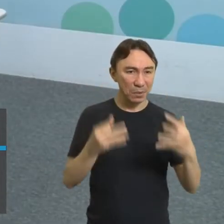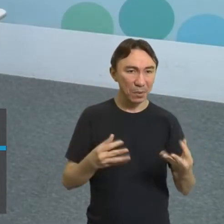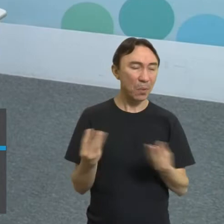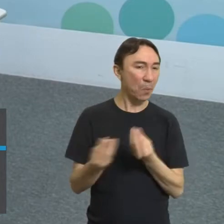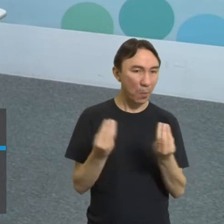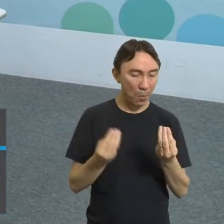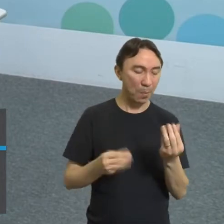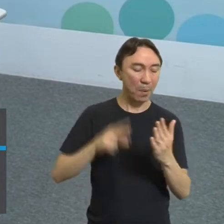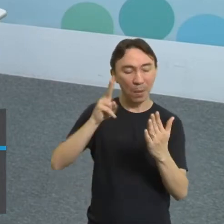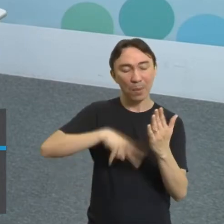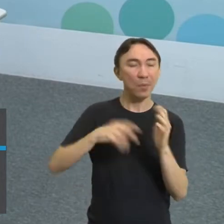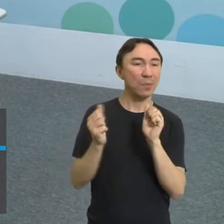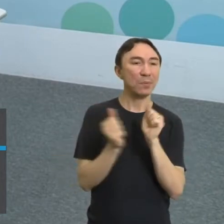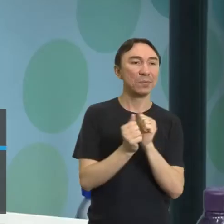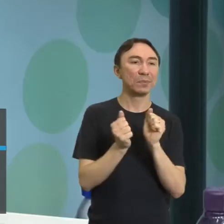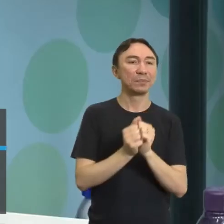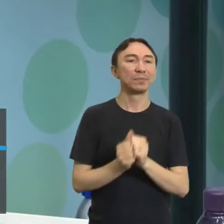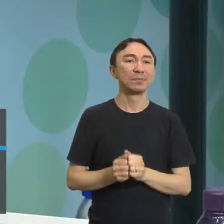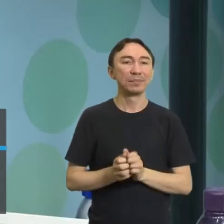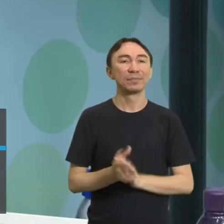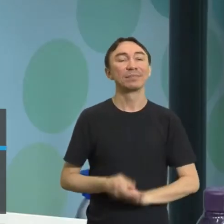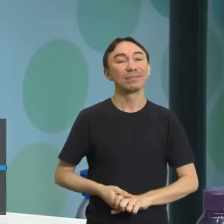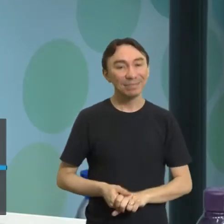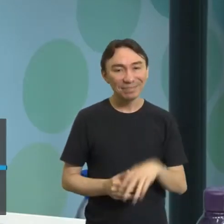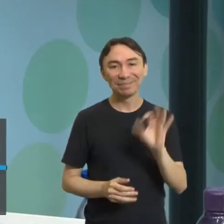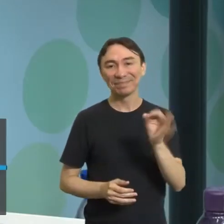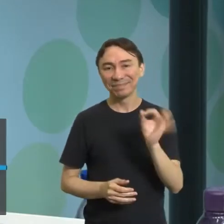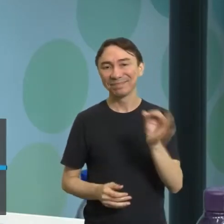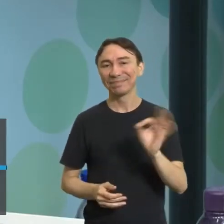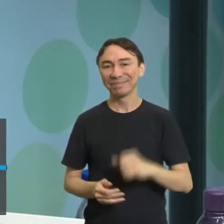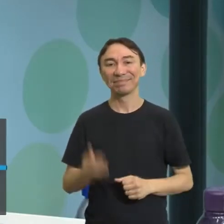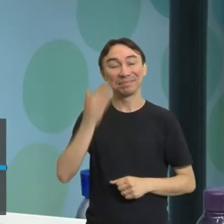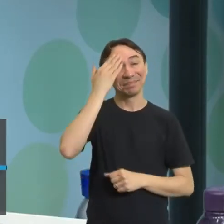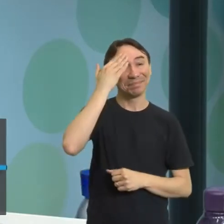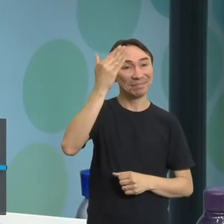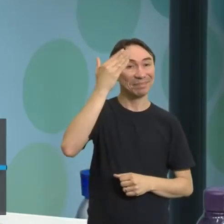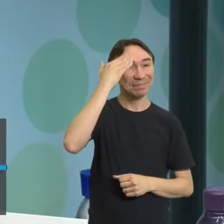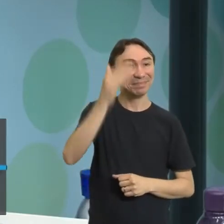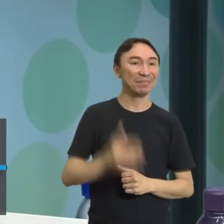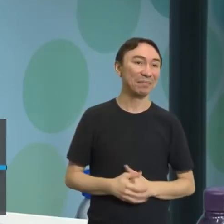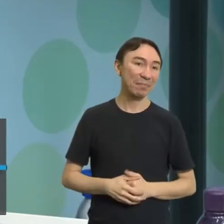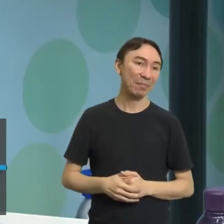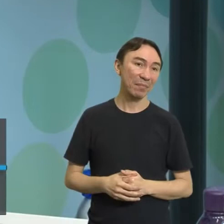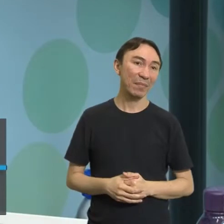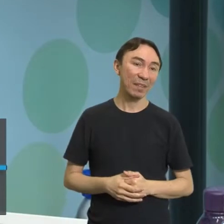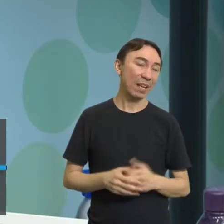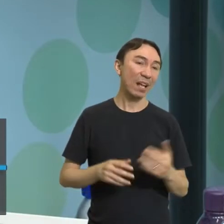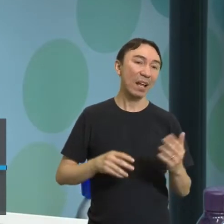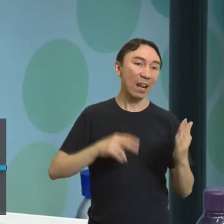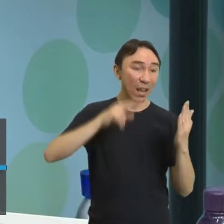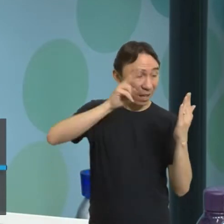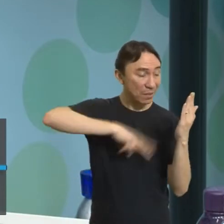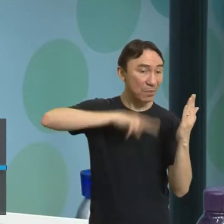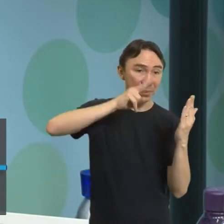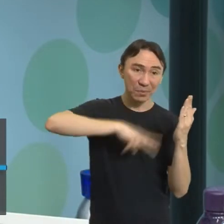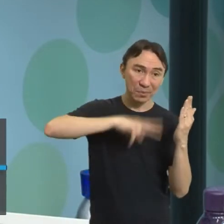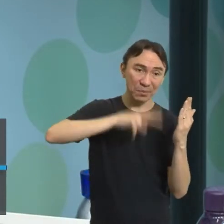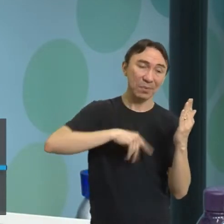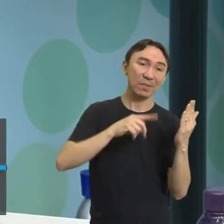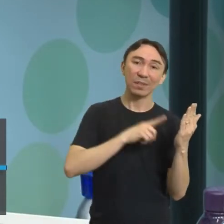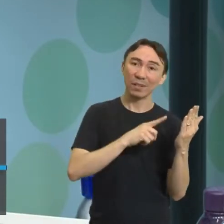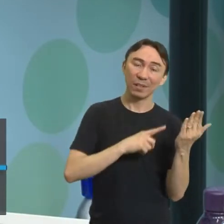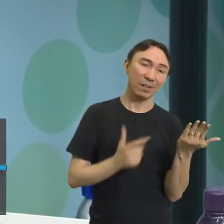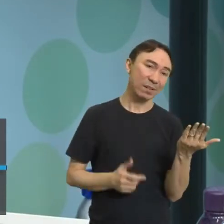compartilhada. Exatamente. Obrigada, Carol. É isso mesmo. Geralmente, a leitura ela vem acompanhada de